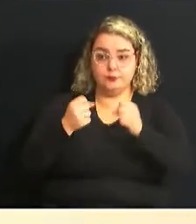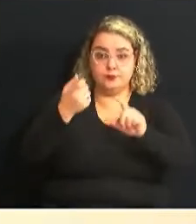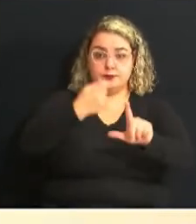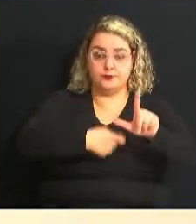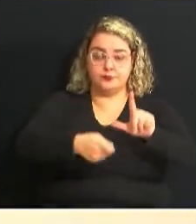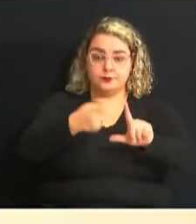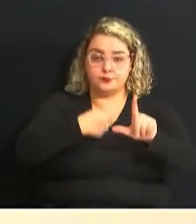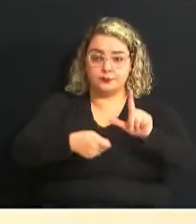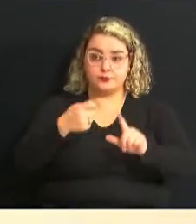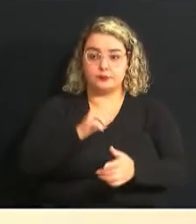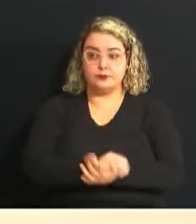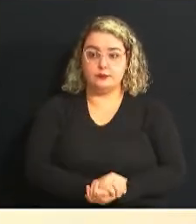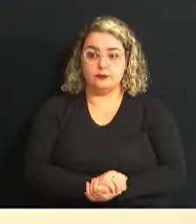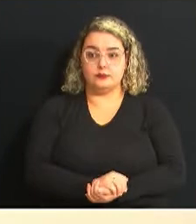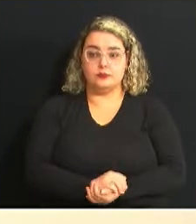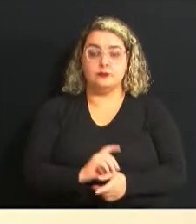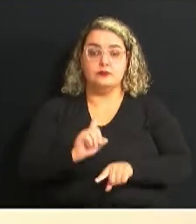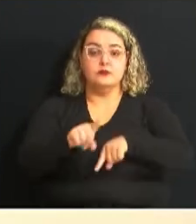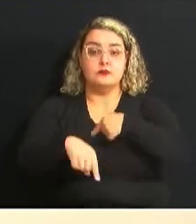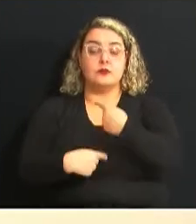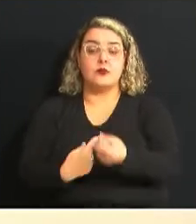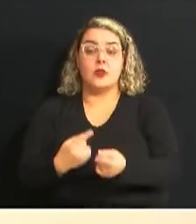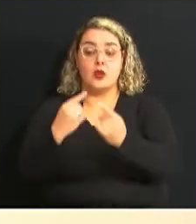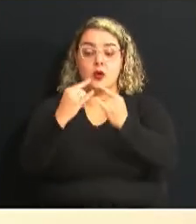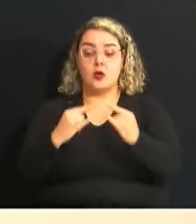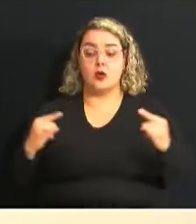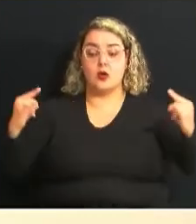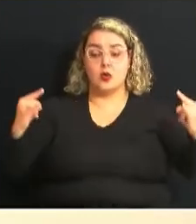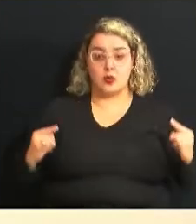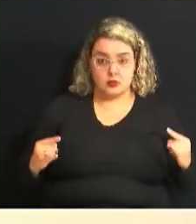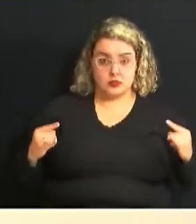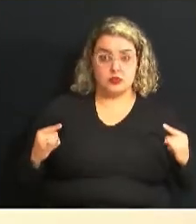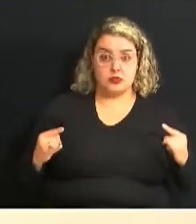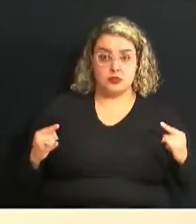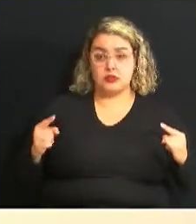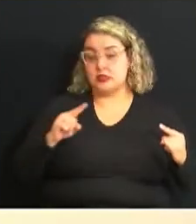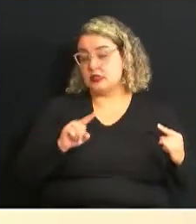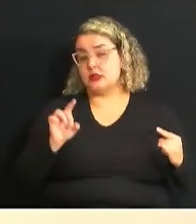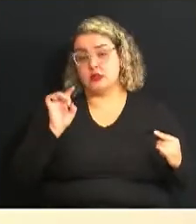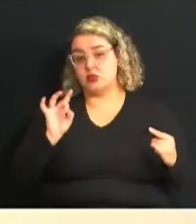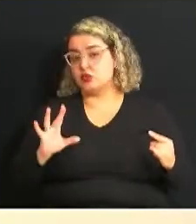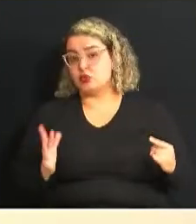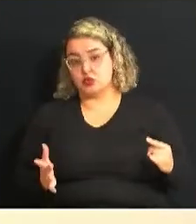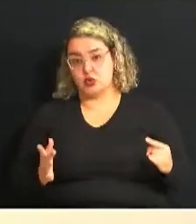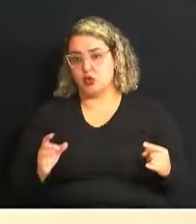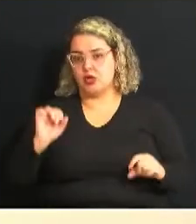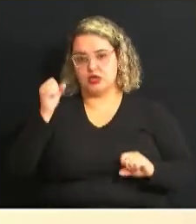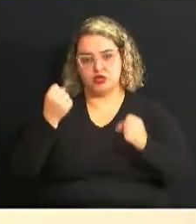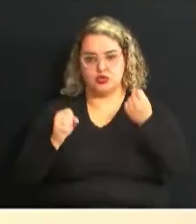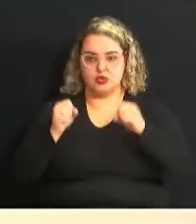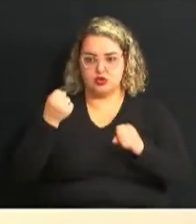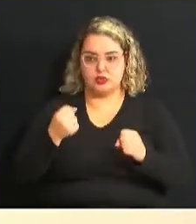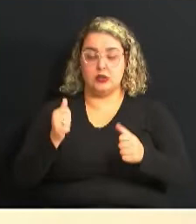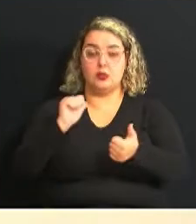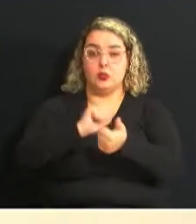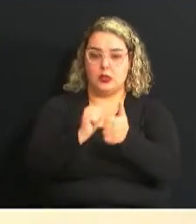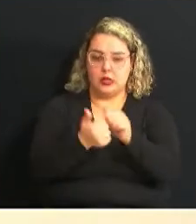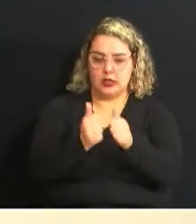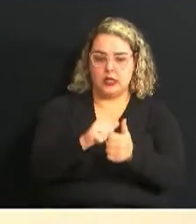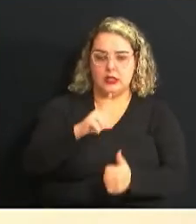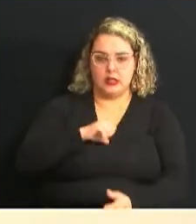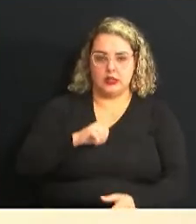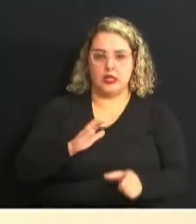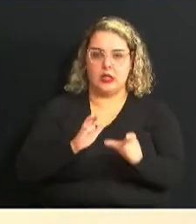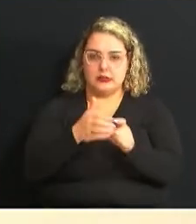logísticos. Existem outros galpões que necessariamente não são industriais. Então há uma adequação da terminologia,